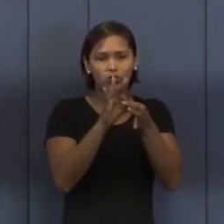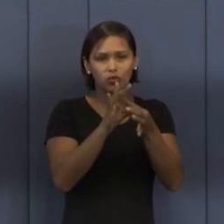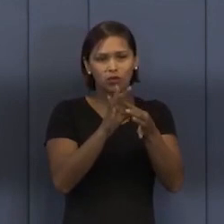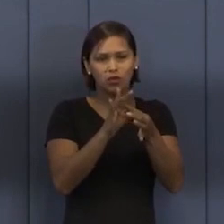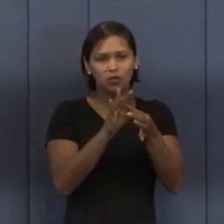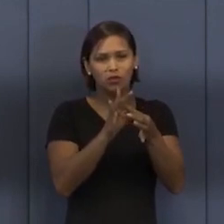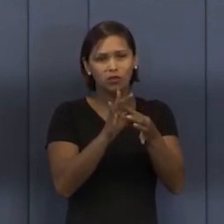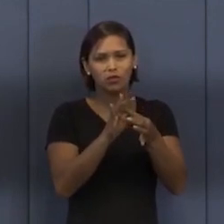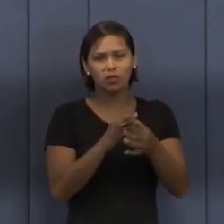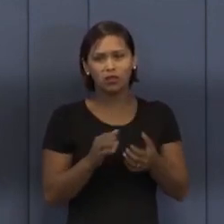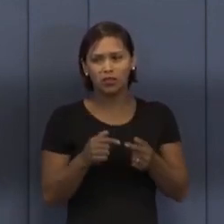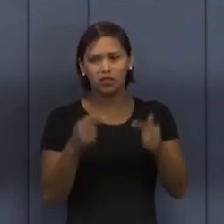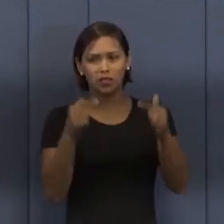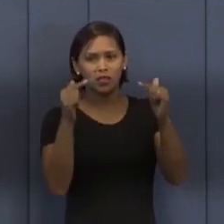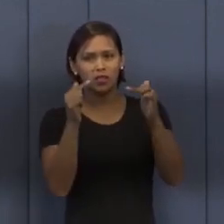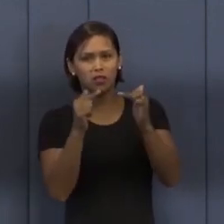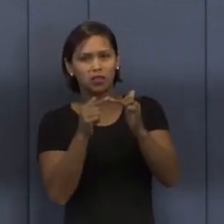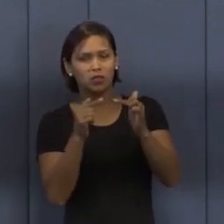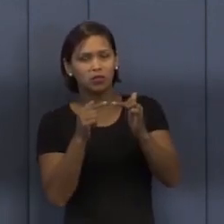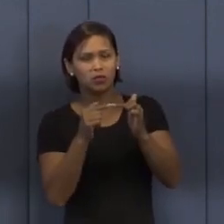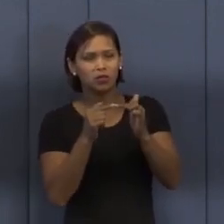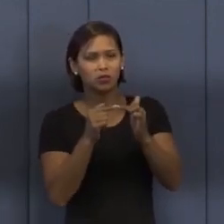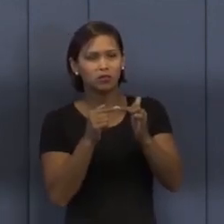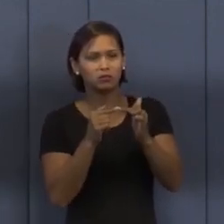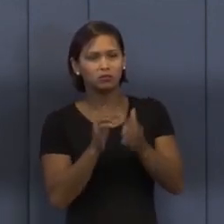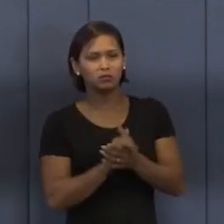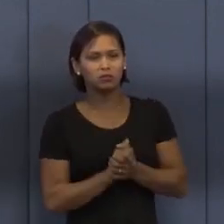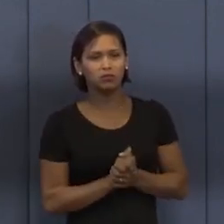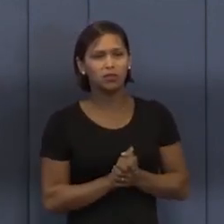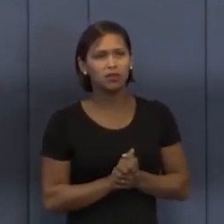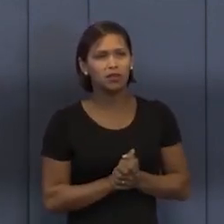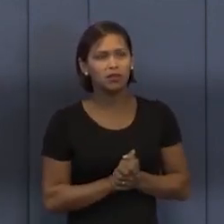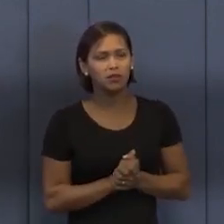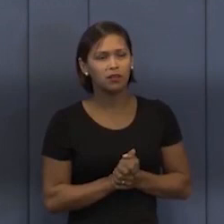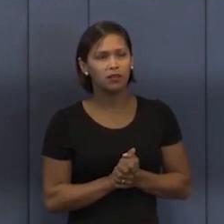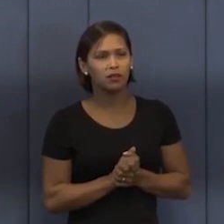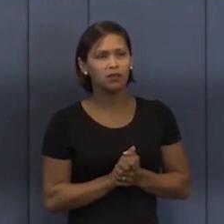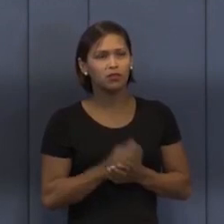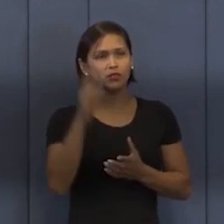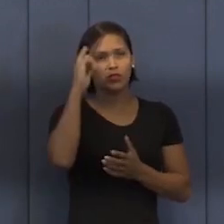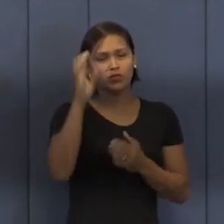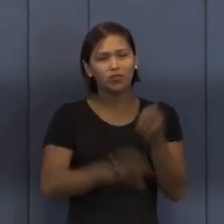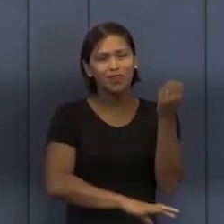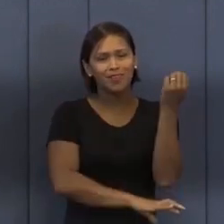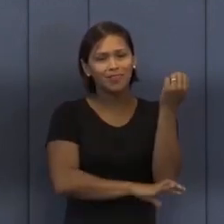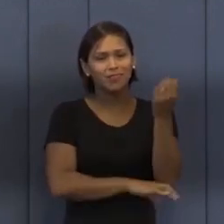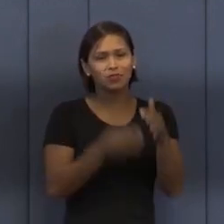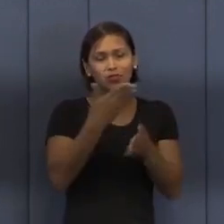tem uma associação direta, digamos assim, sob o ponto de vista de